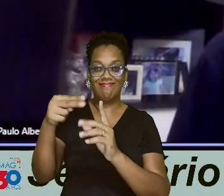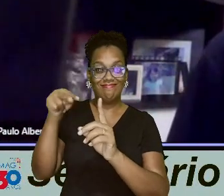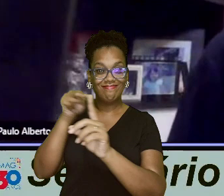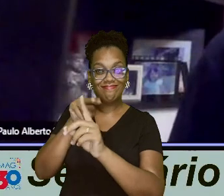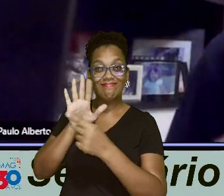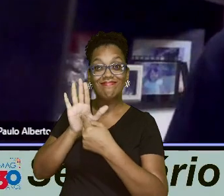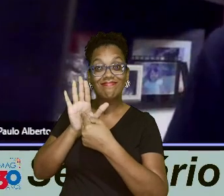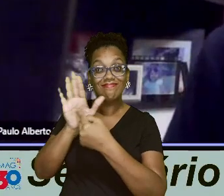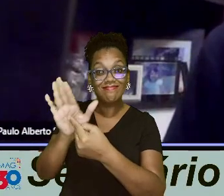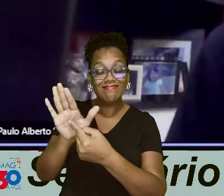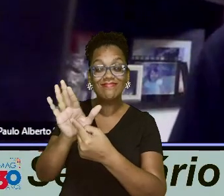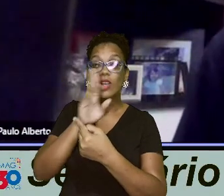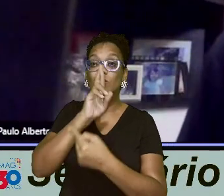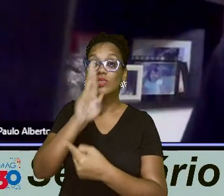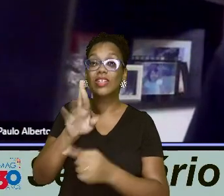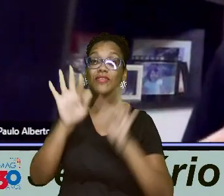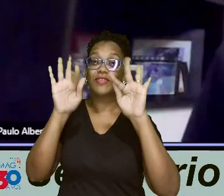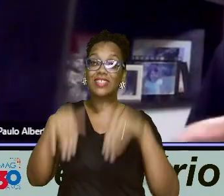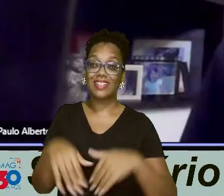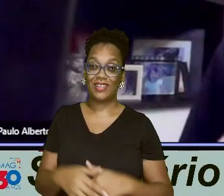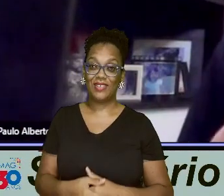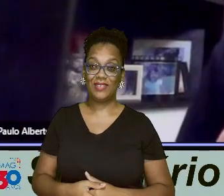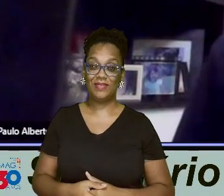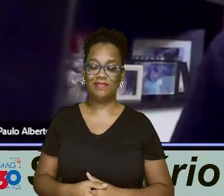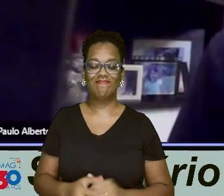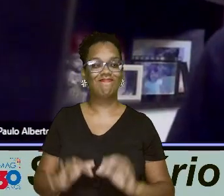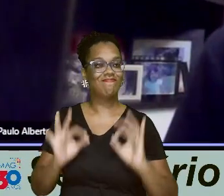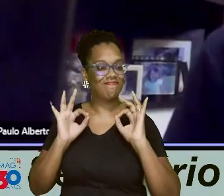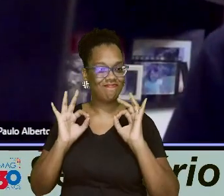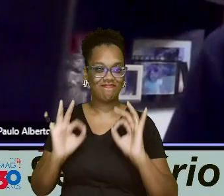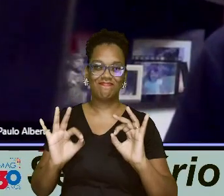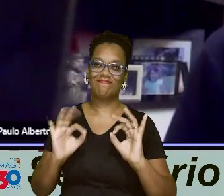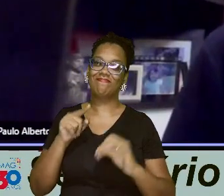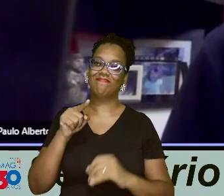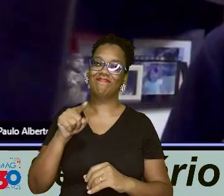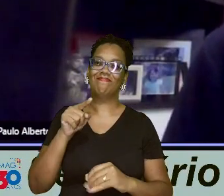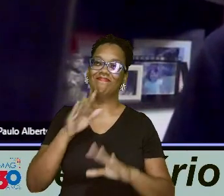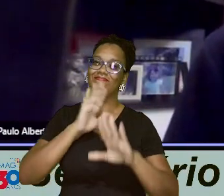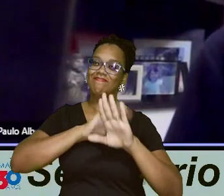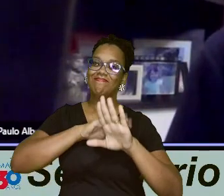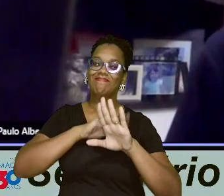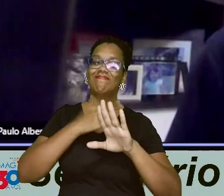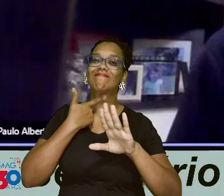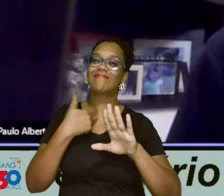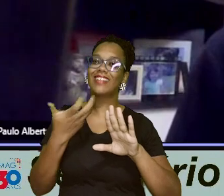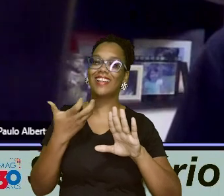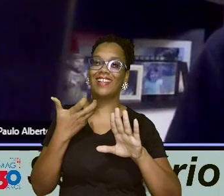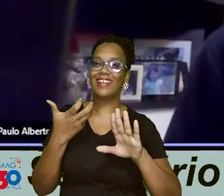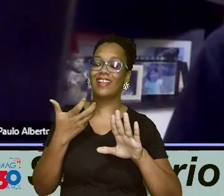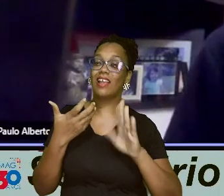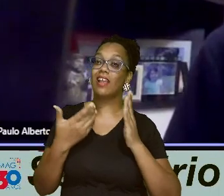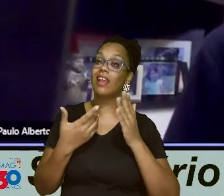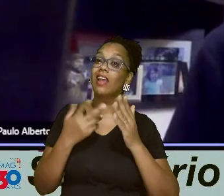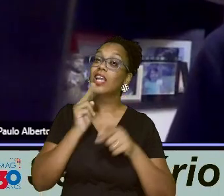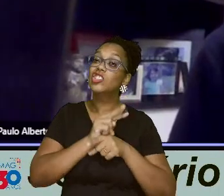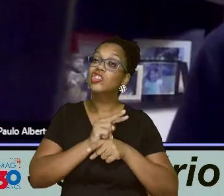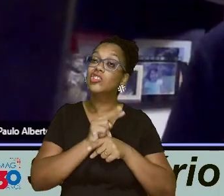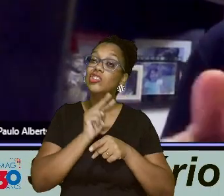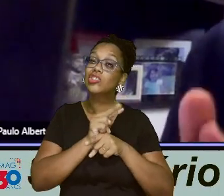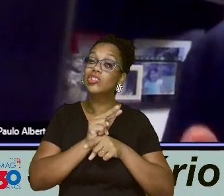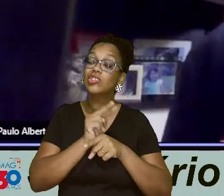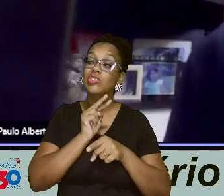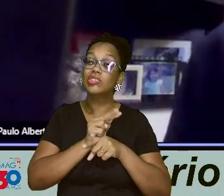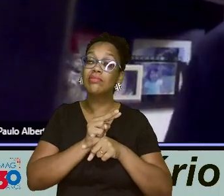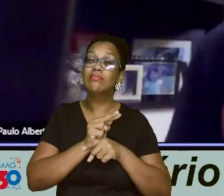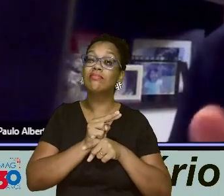resultado final. E é exatamente isso que o precedente busca: a preservação do